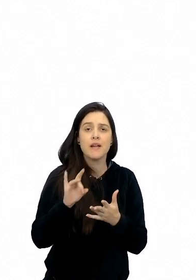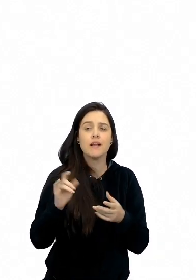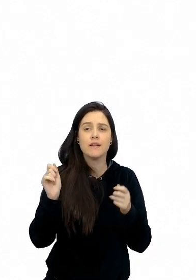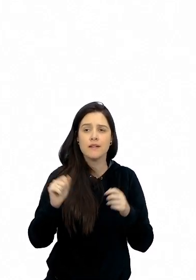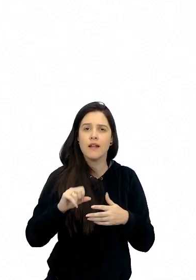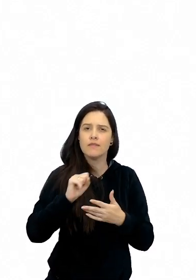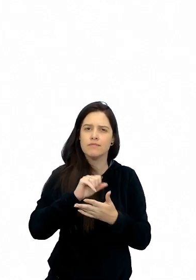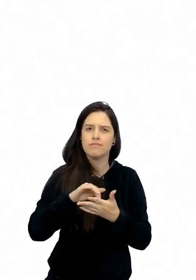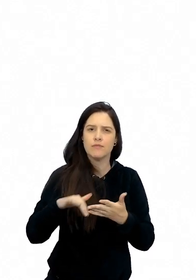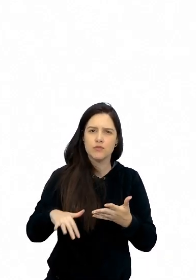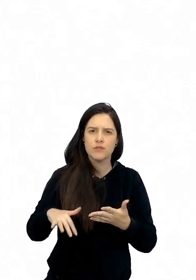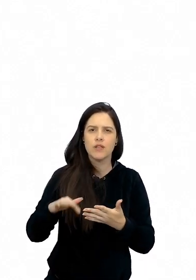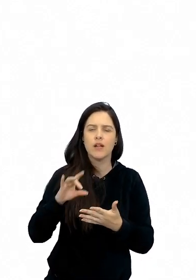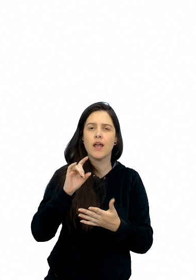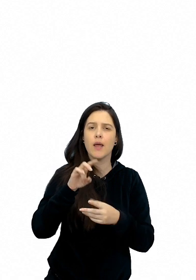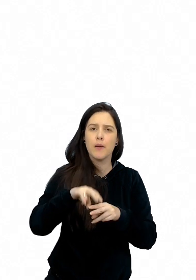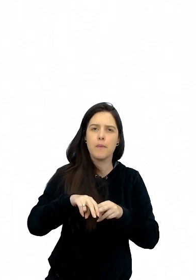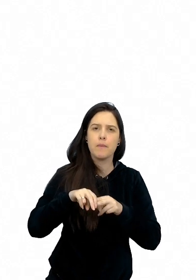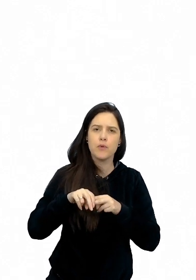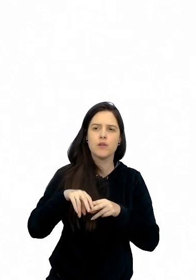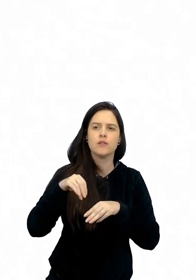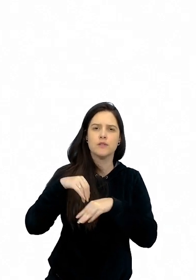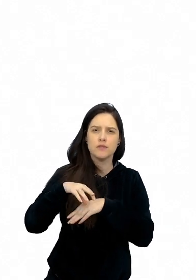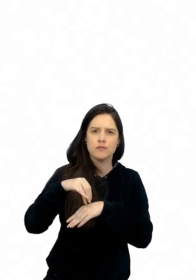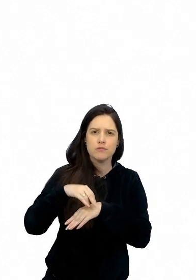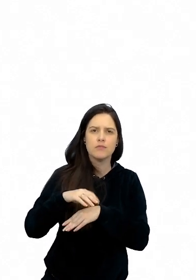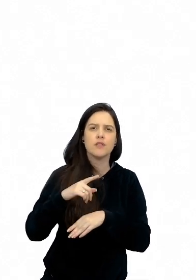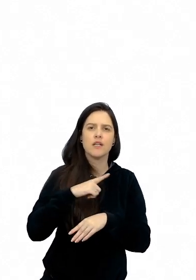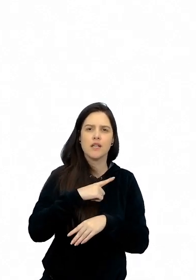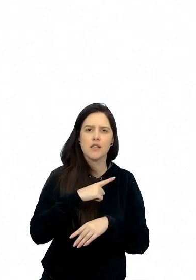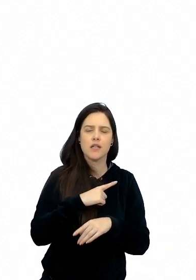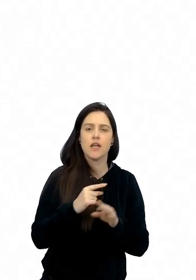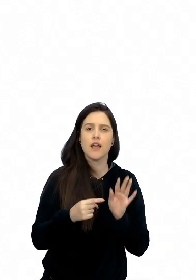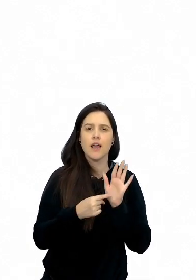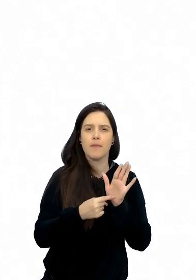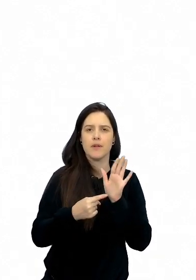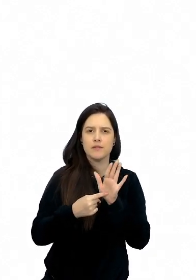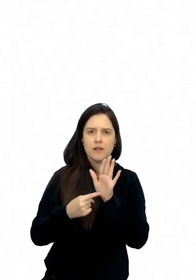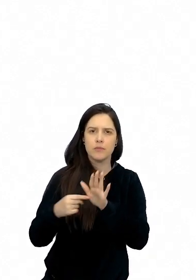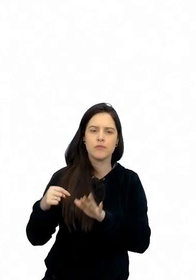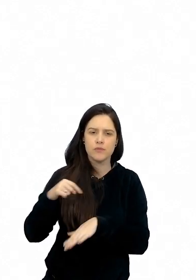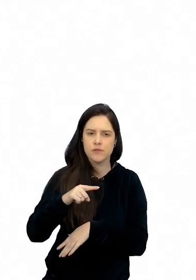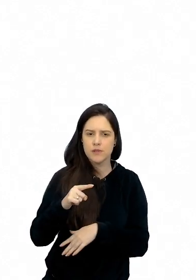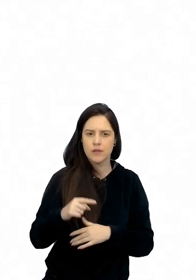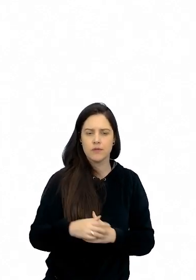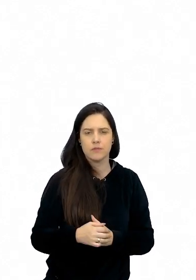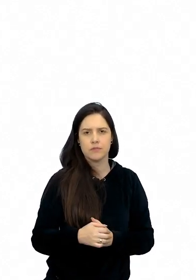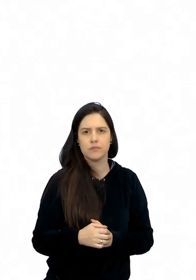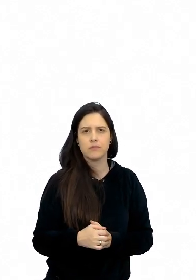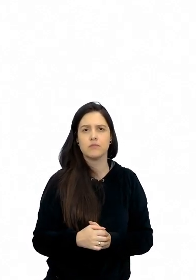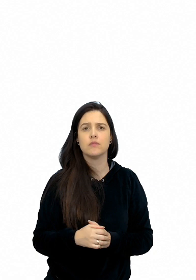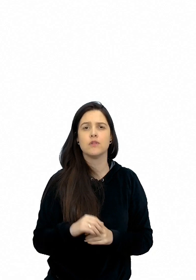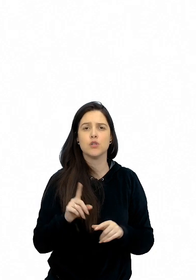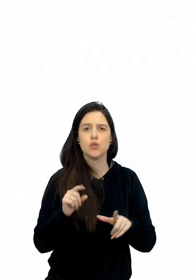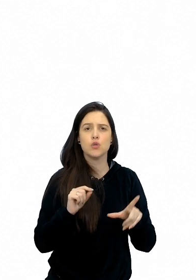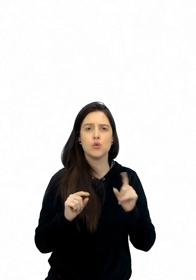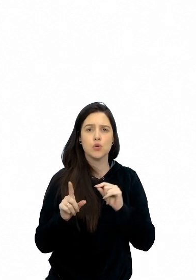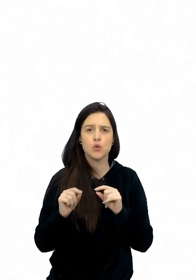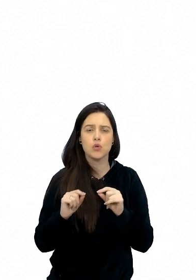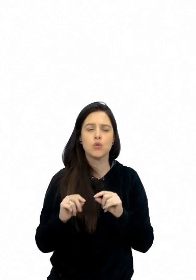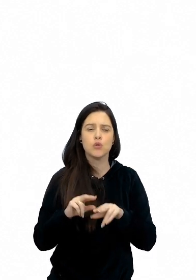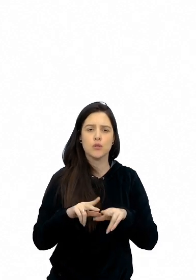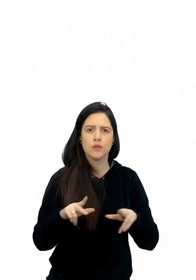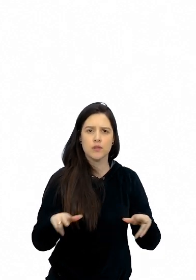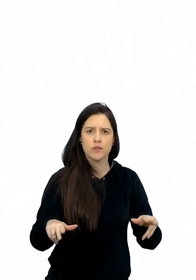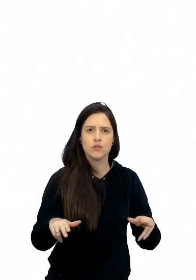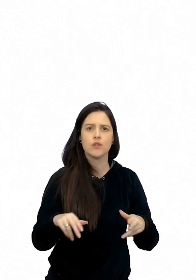aprendizagens, né? Por isso que tanto ano passado como esse ano a gente tem as habilidades essenciais, tá? Escolhidas ali de um repertório